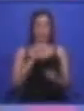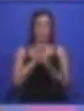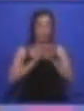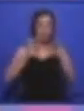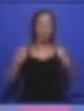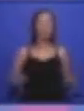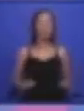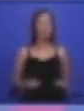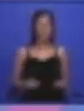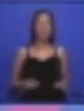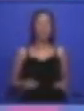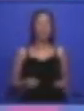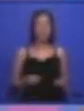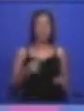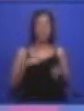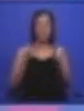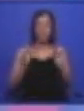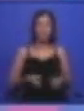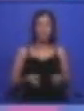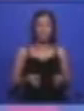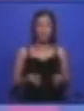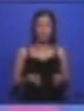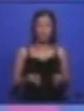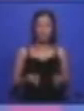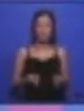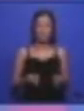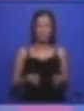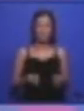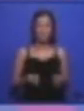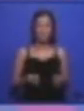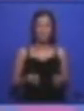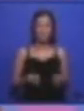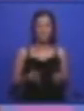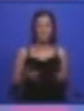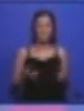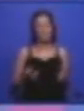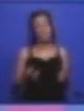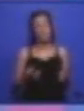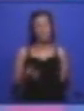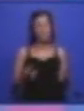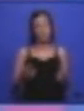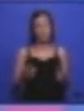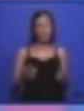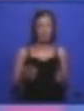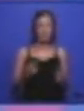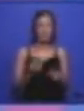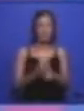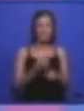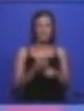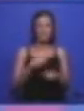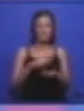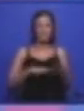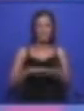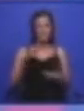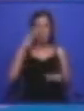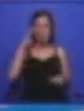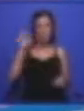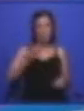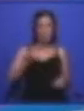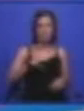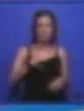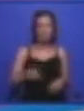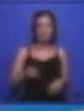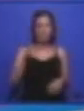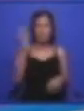uma maravilha. Eu comecei... Pois. A trombila levava eu. Pois. As coisas que eu fiz... Portava-se mal.